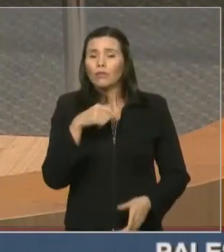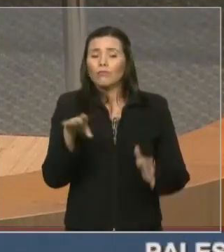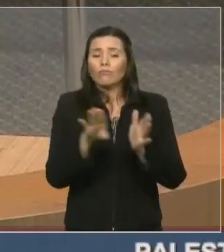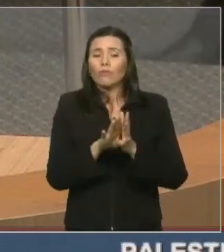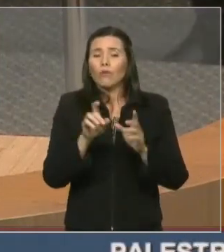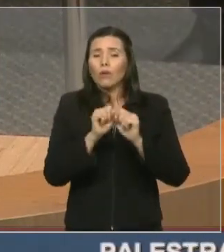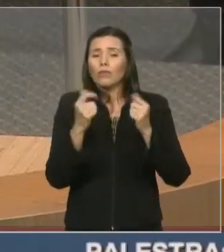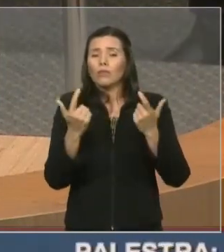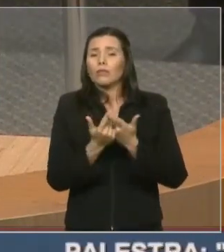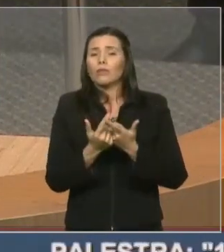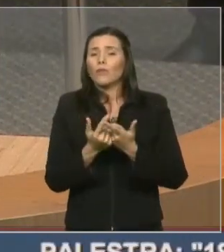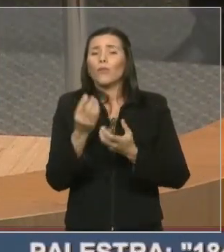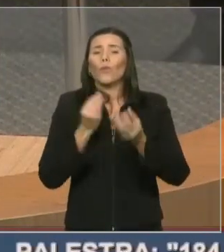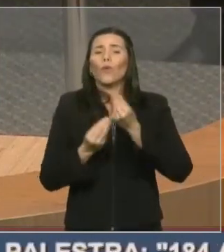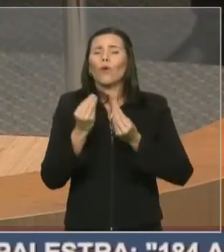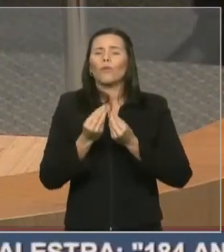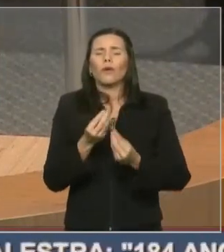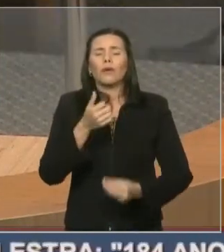Ela chegou aqui em